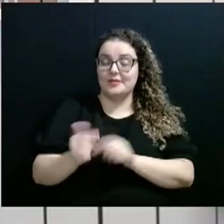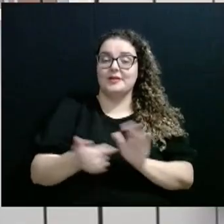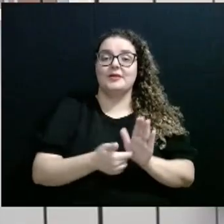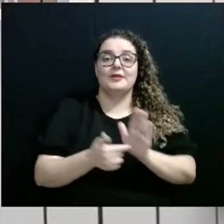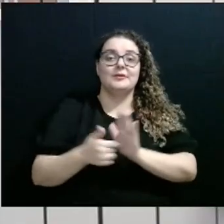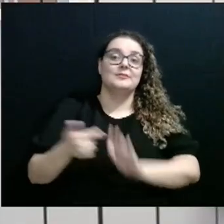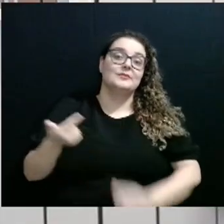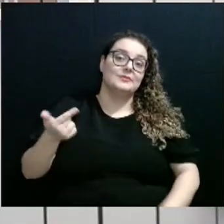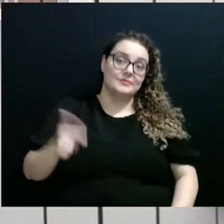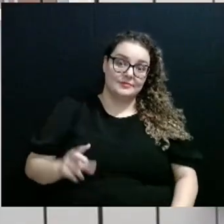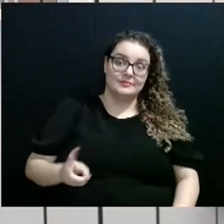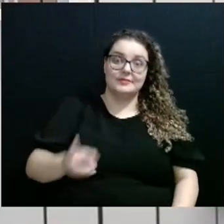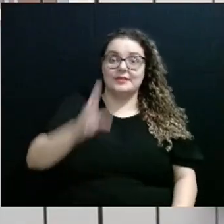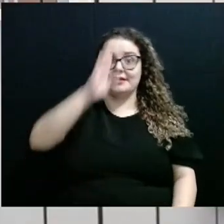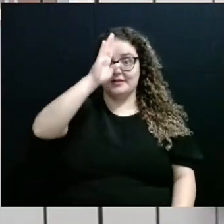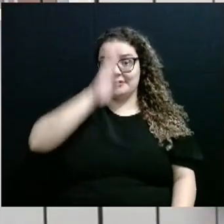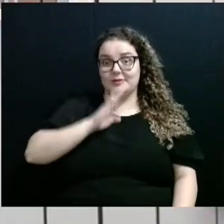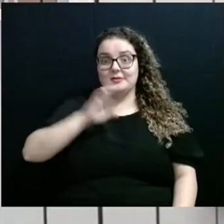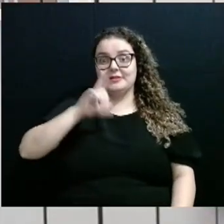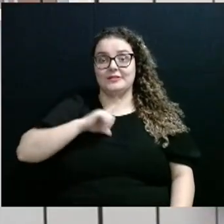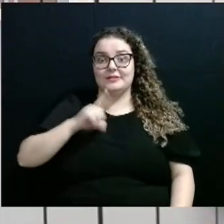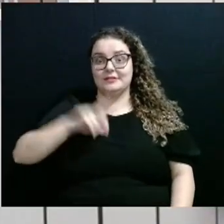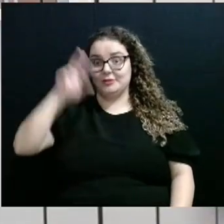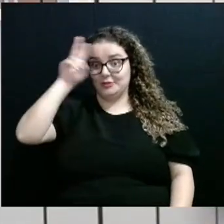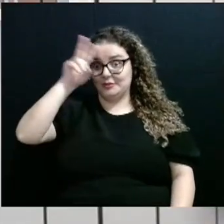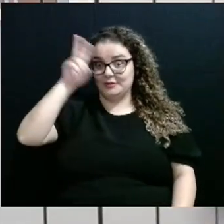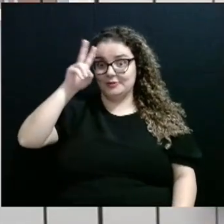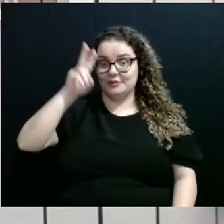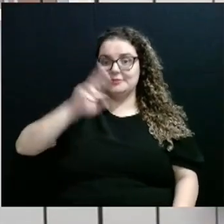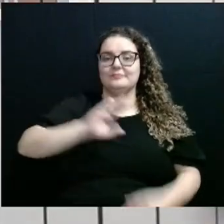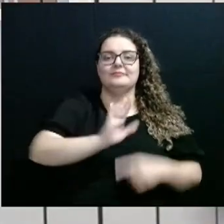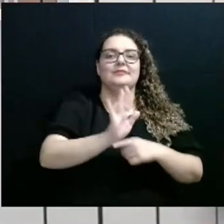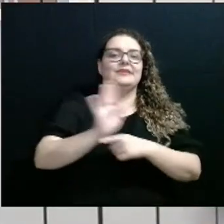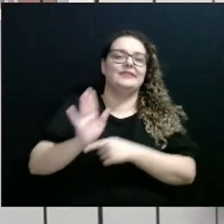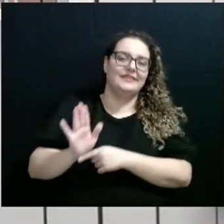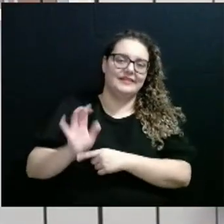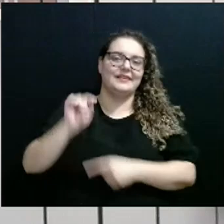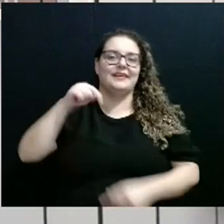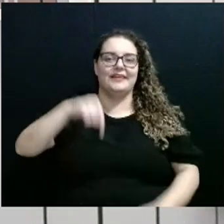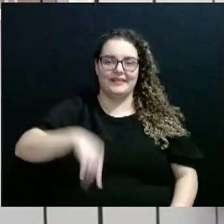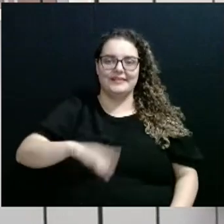gratuita conta com a história cinematográfica aqui da cidade.